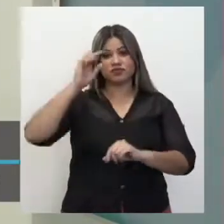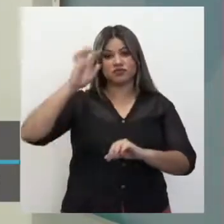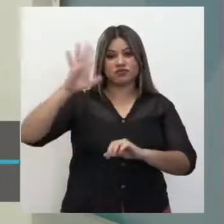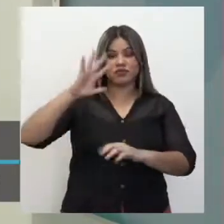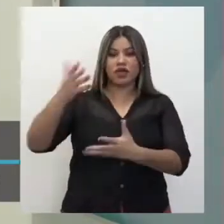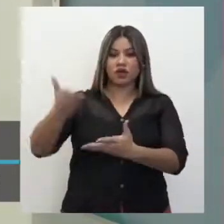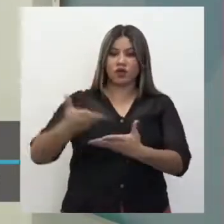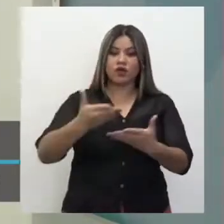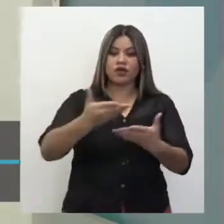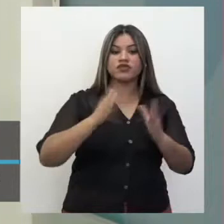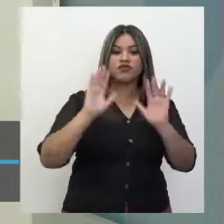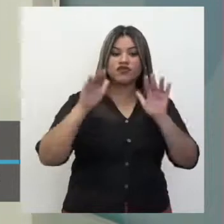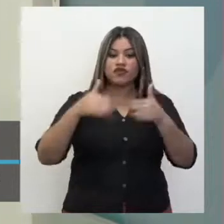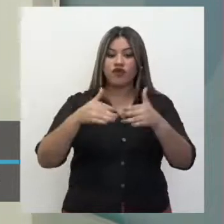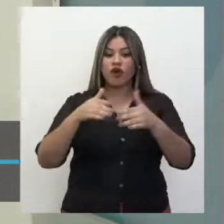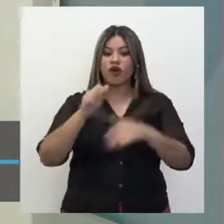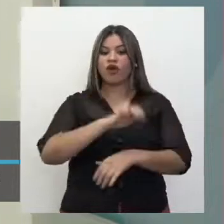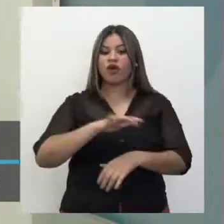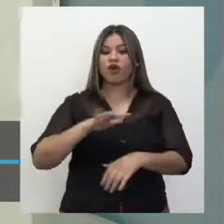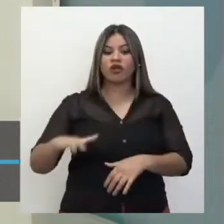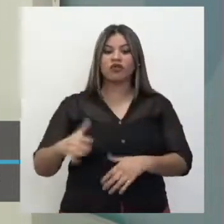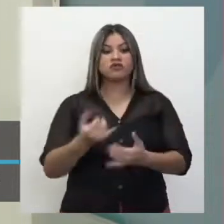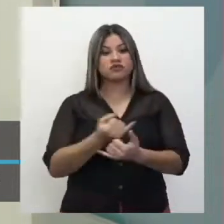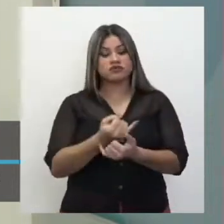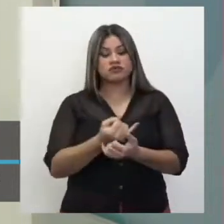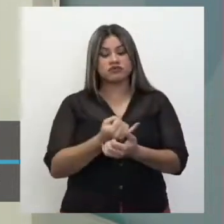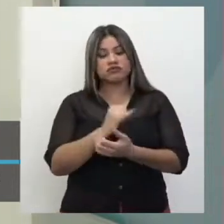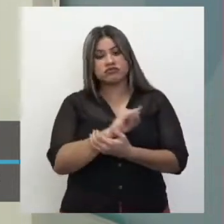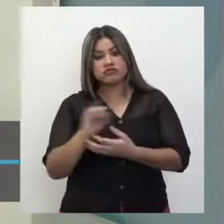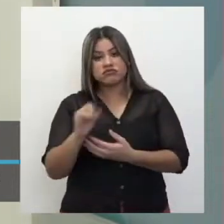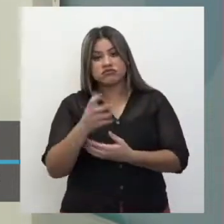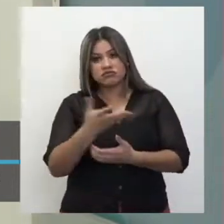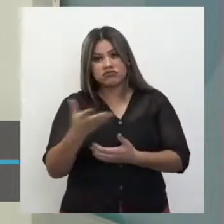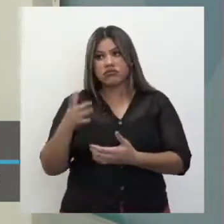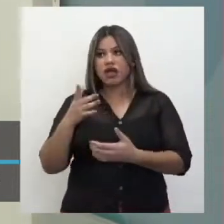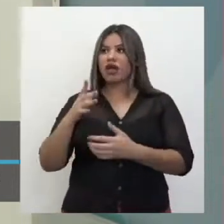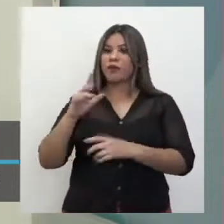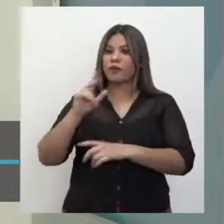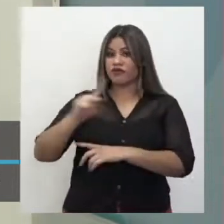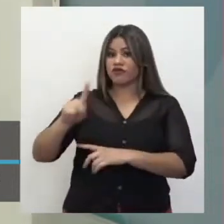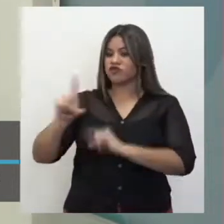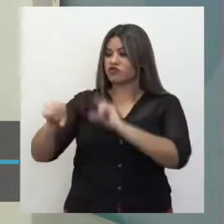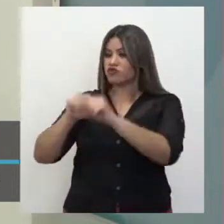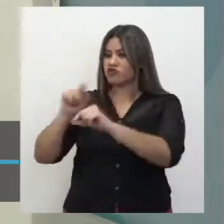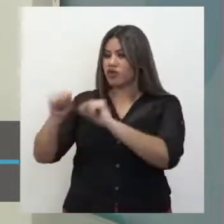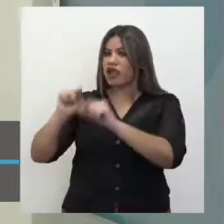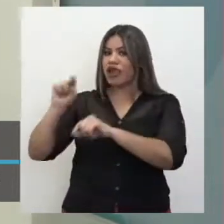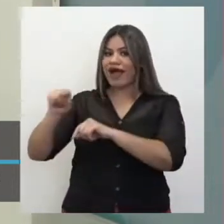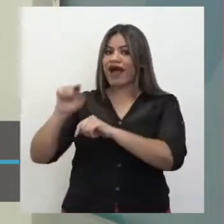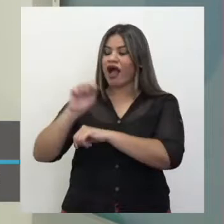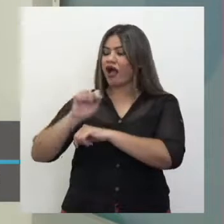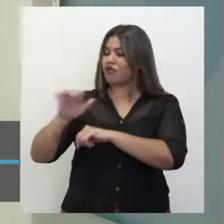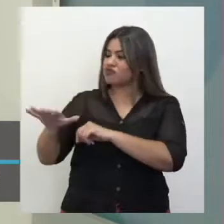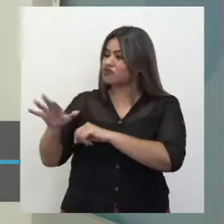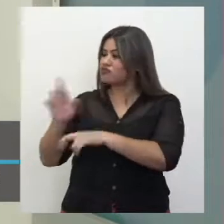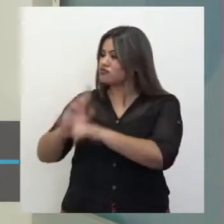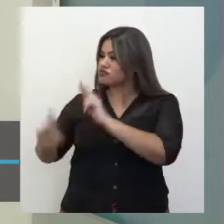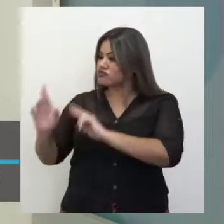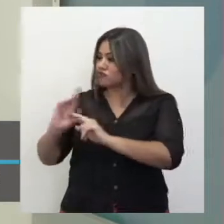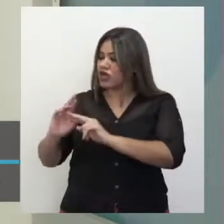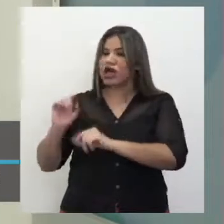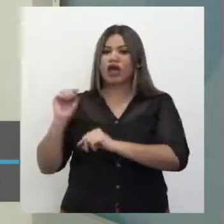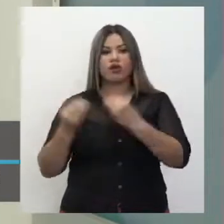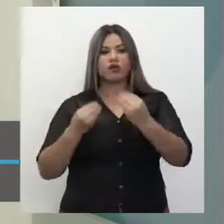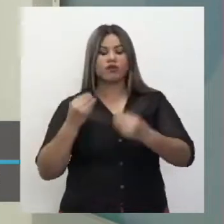alunos, tá? Então, o que vocês conseguirem colher de informações dos alunos, vocês passem para a gente. Caso não, por favor,